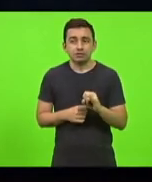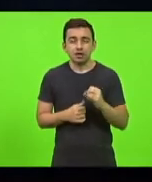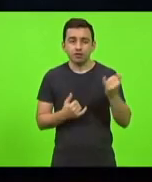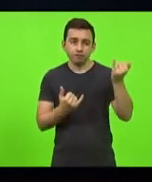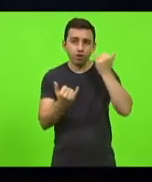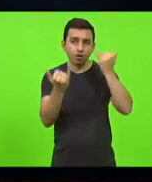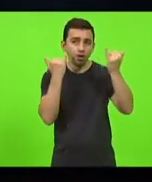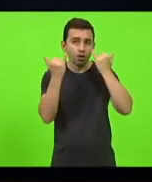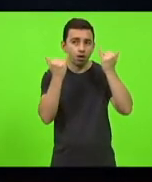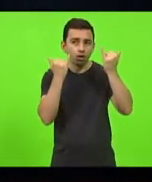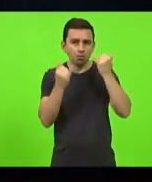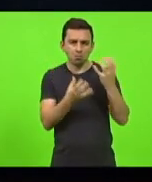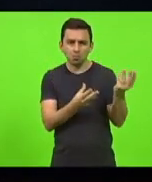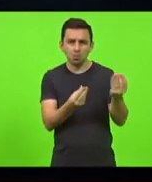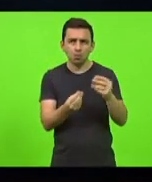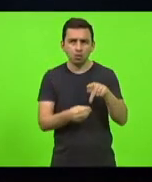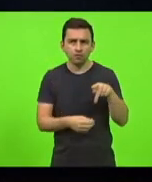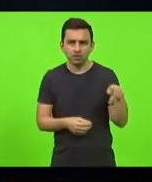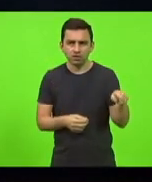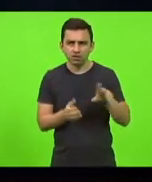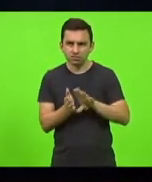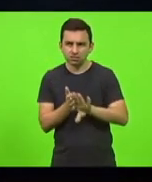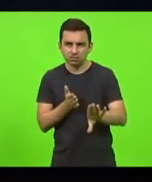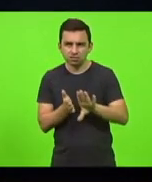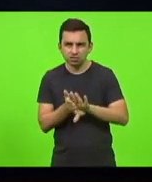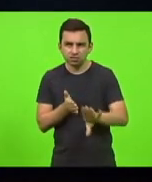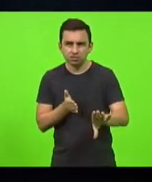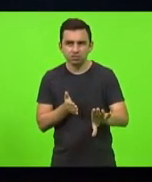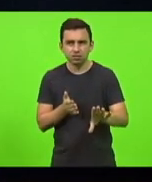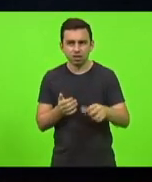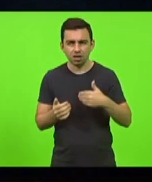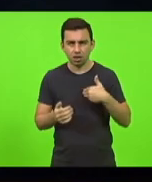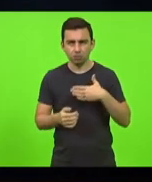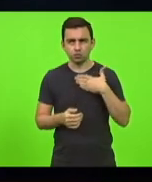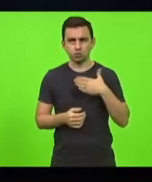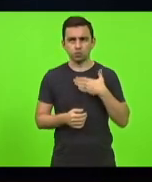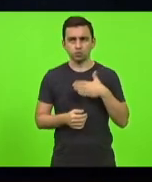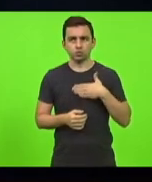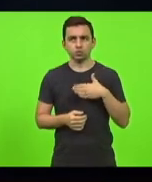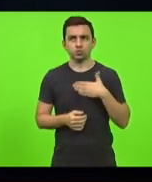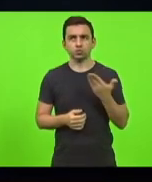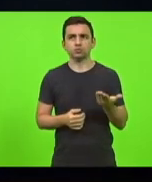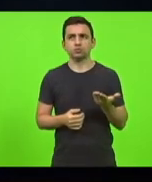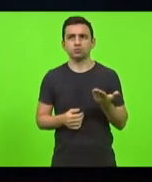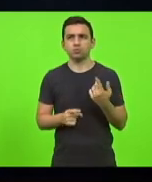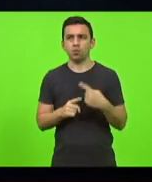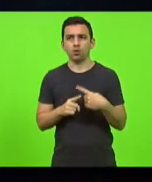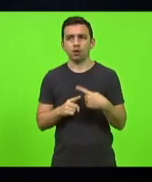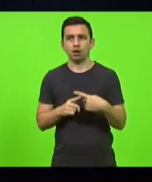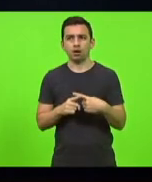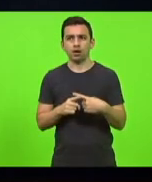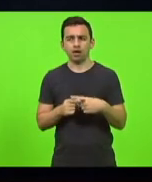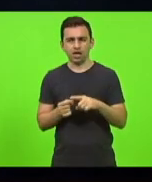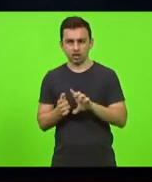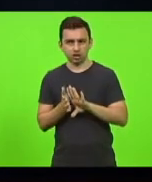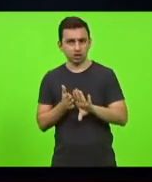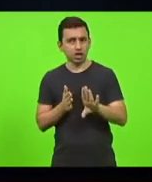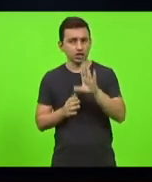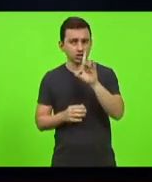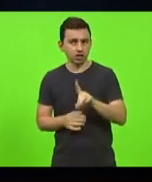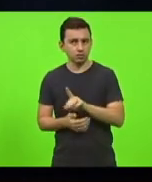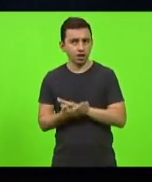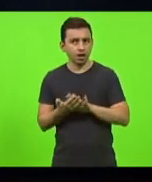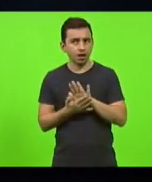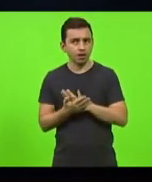informações de vários professores pedindo para rejeitar, isso me assusta, porque não está retirando o direito, como é a questão